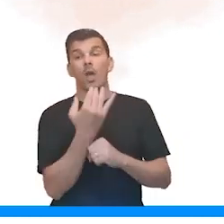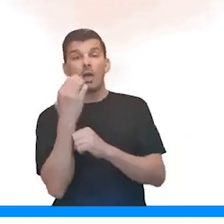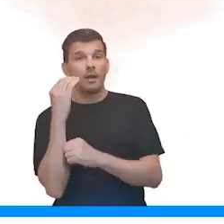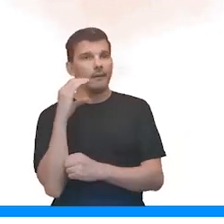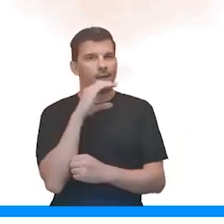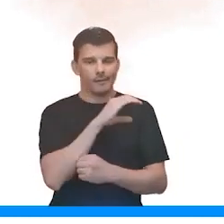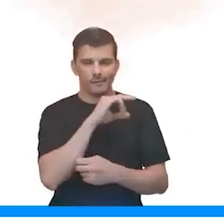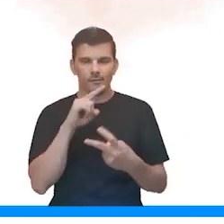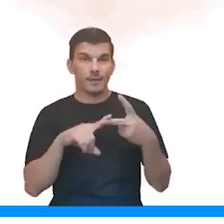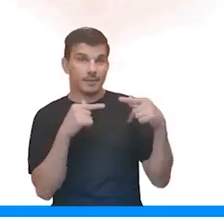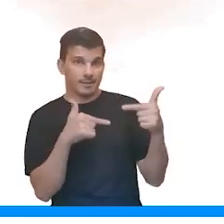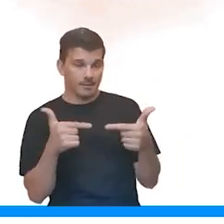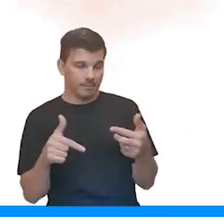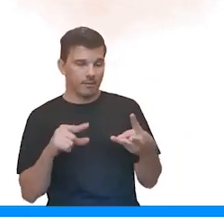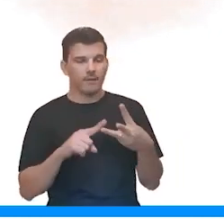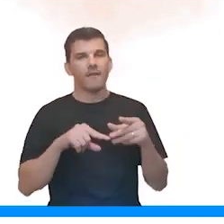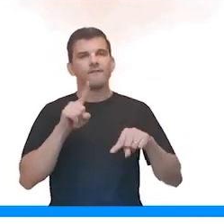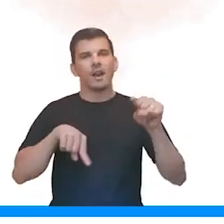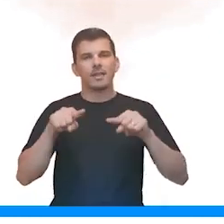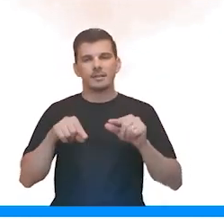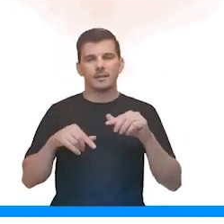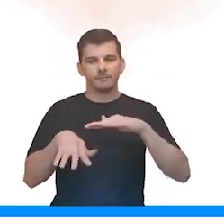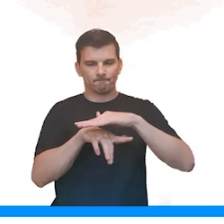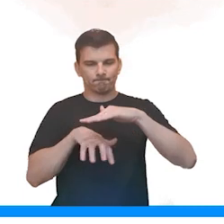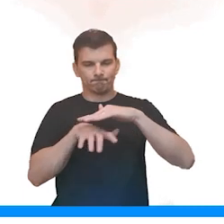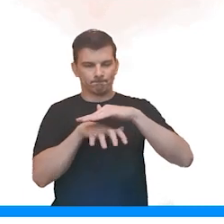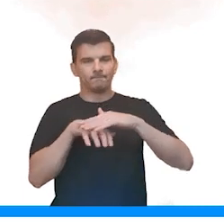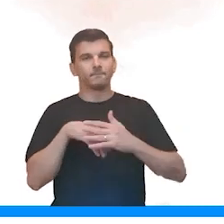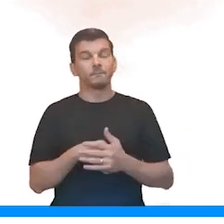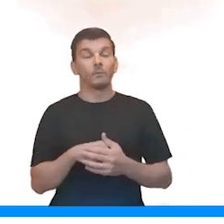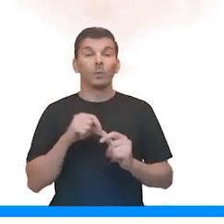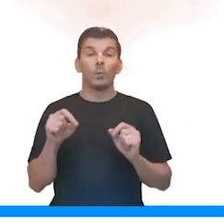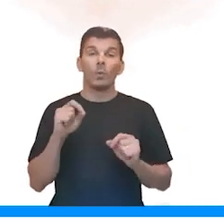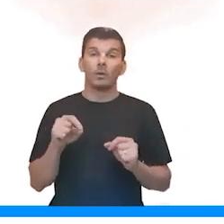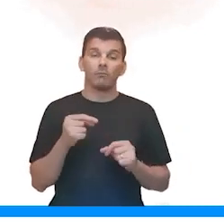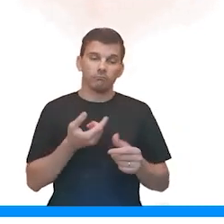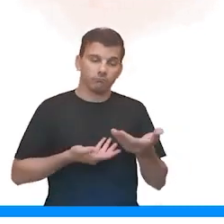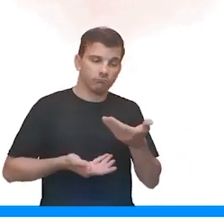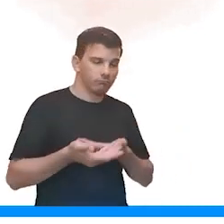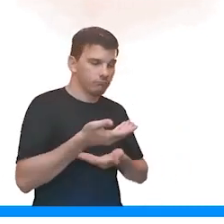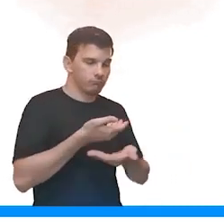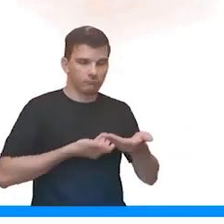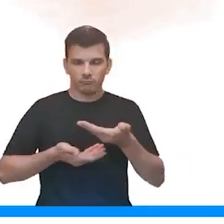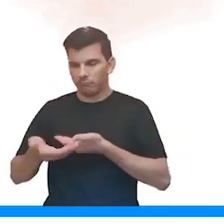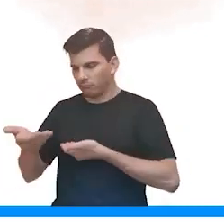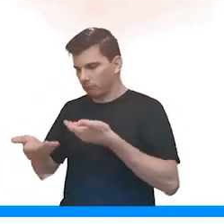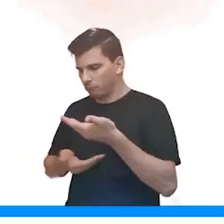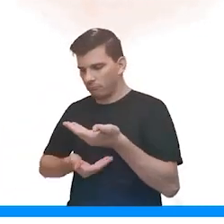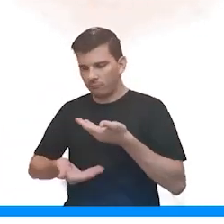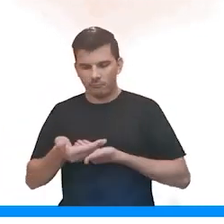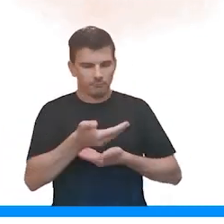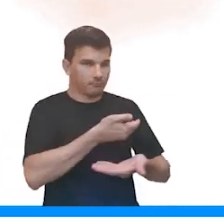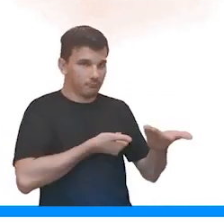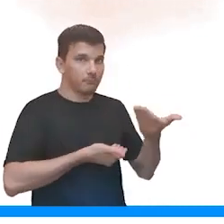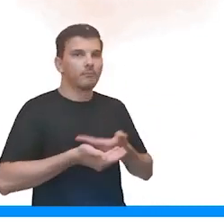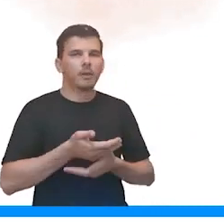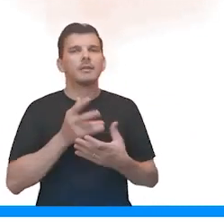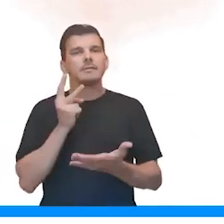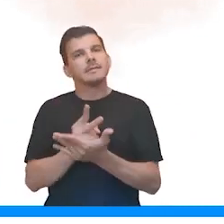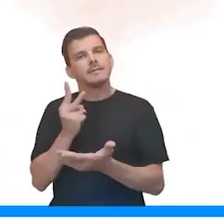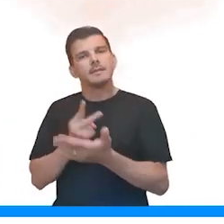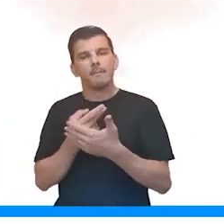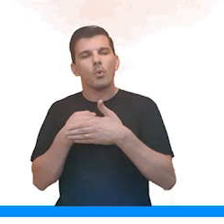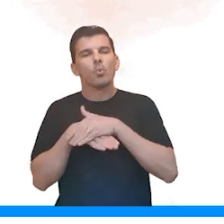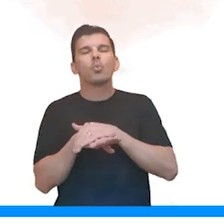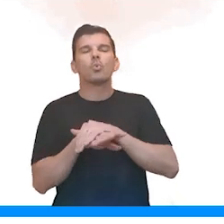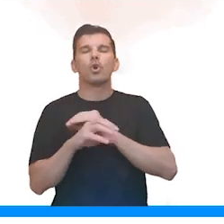trocadas ali vão em torno da quantidade de calor, do trabalho e da variação da energia interna. O que um está perdendo é que um dos outros dois estão